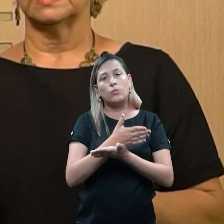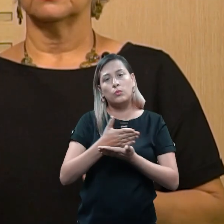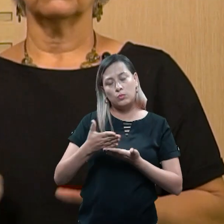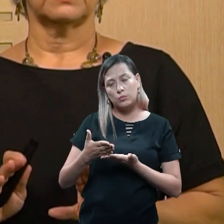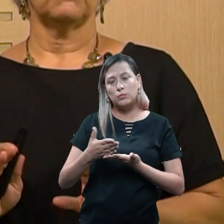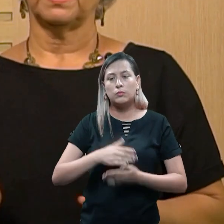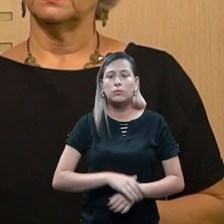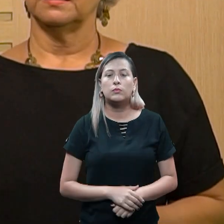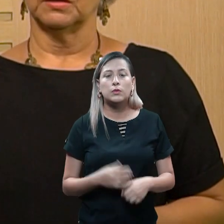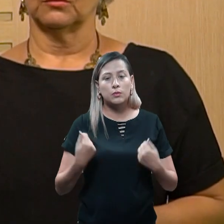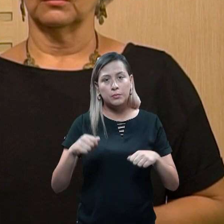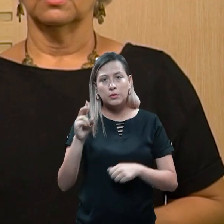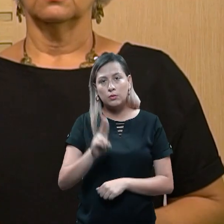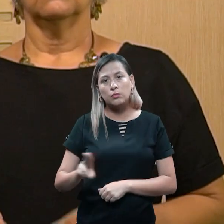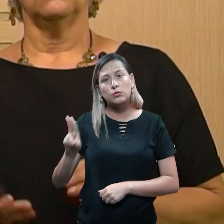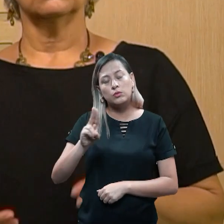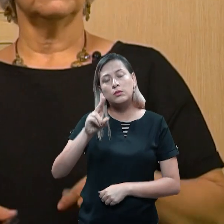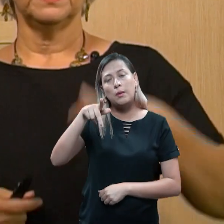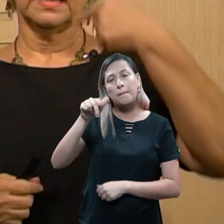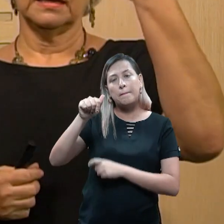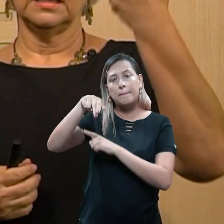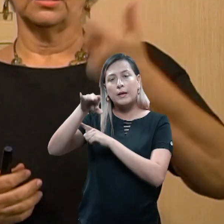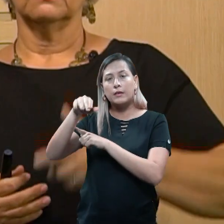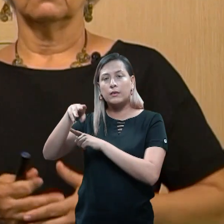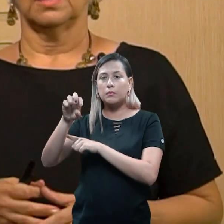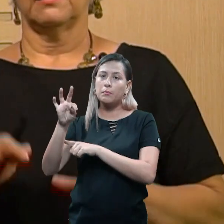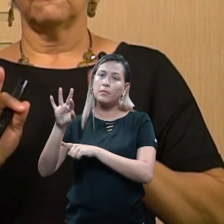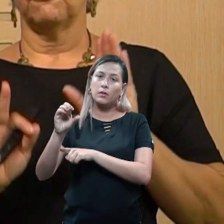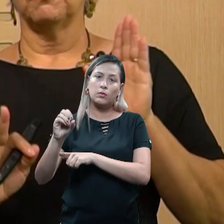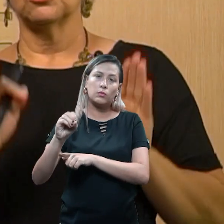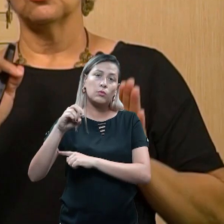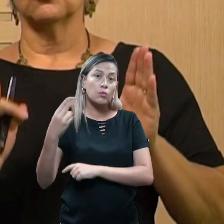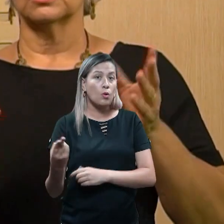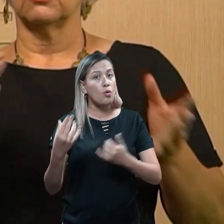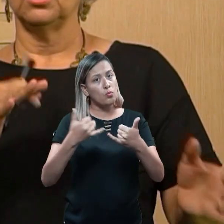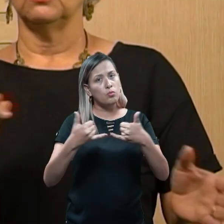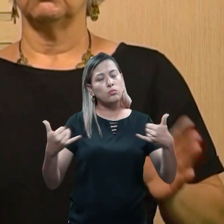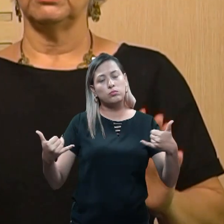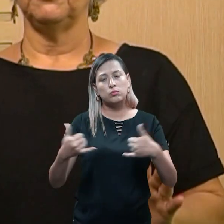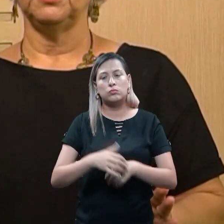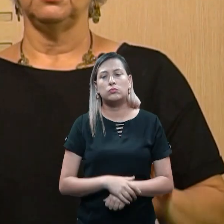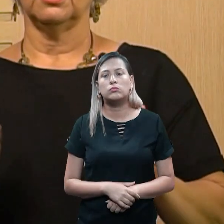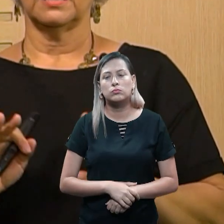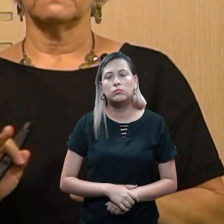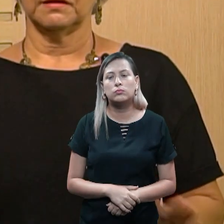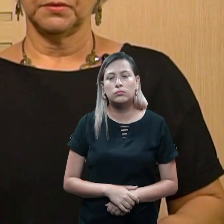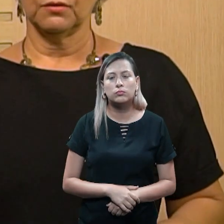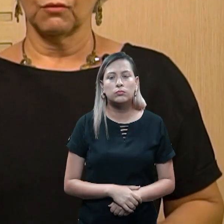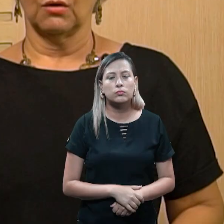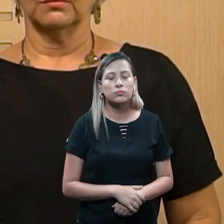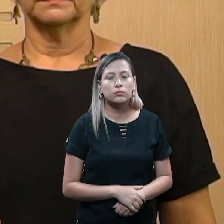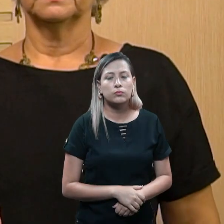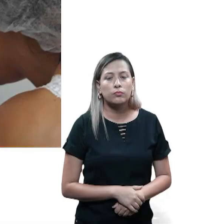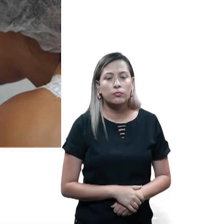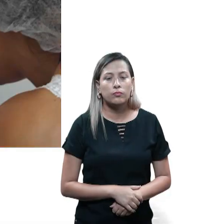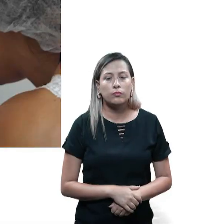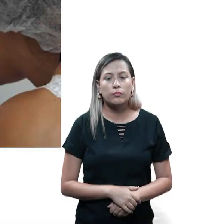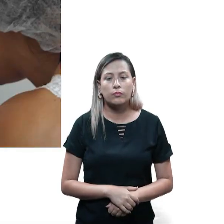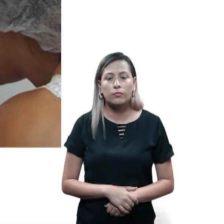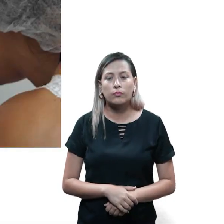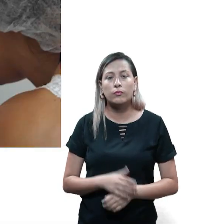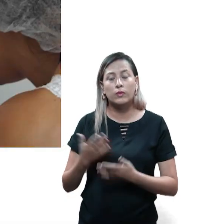você terá que usar o paquímetro. Ou também a linha. A forma de encontrar o início e o fim é sempre igual.